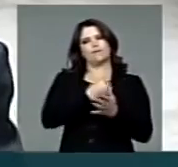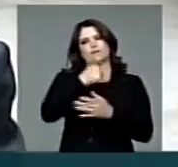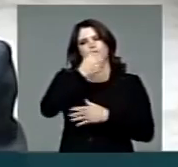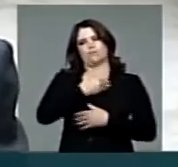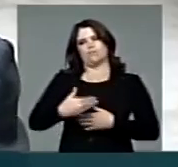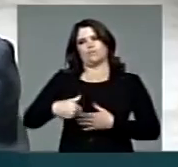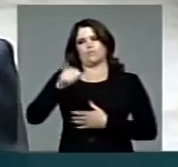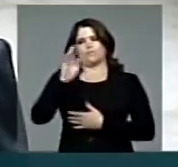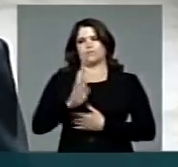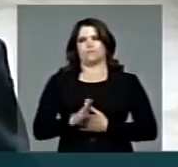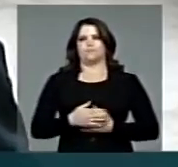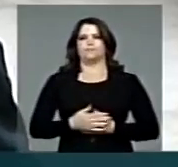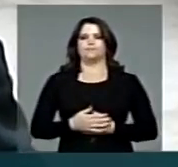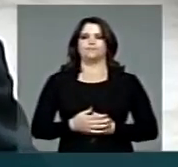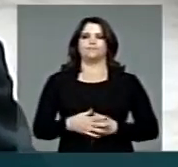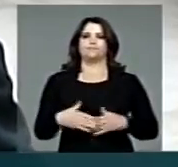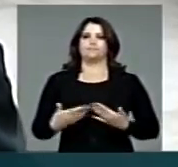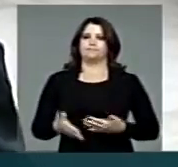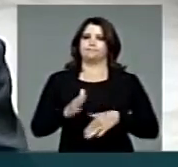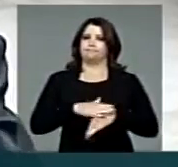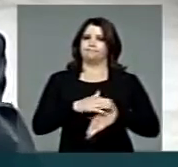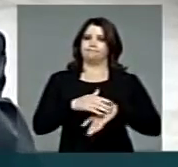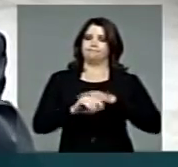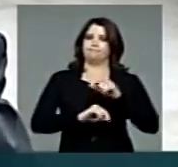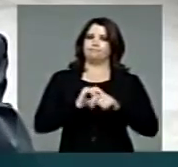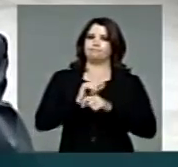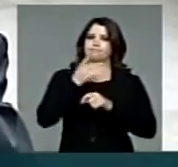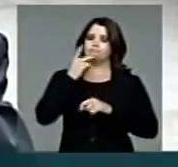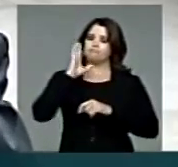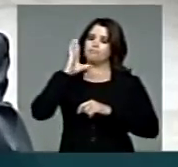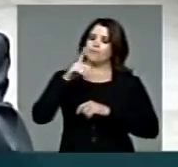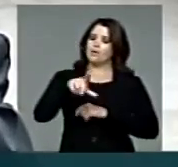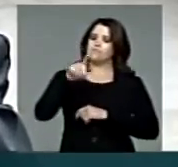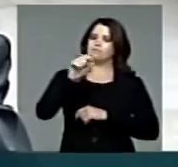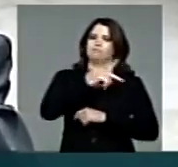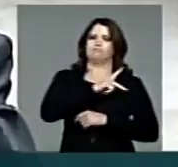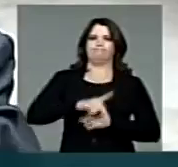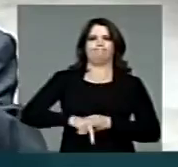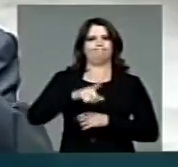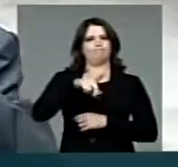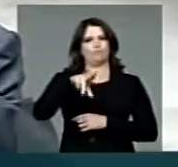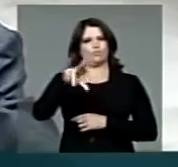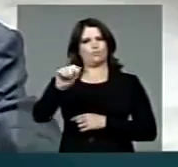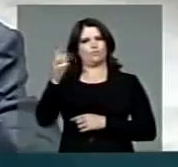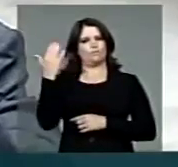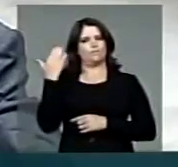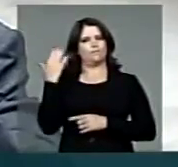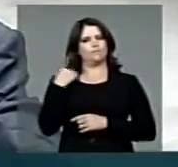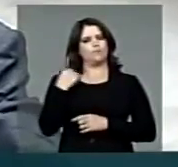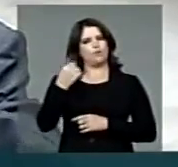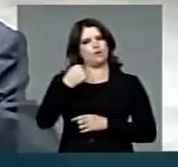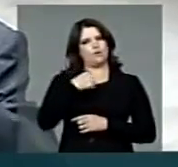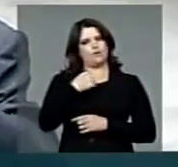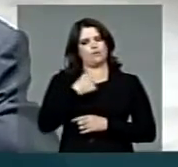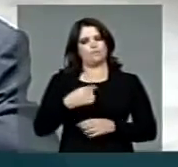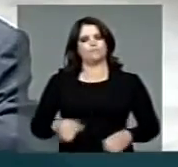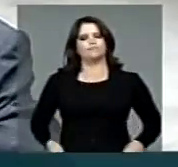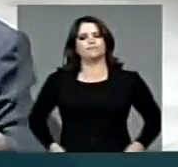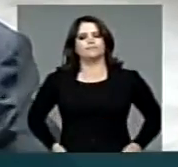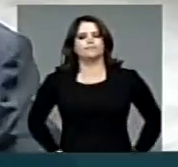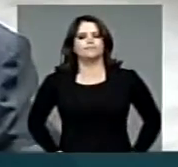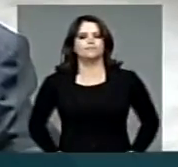brasileira. E naquele instante, por designação dele, coube a mim,